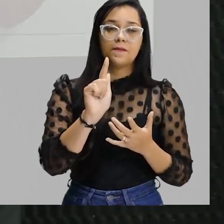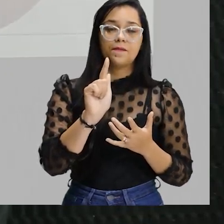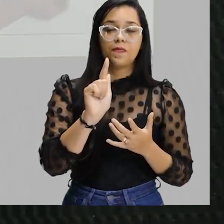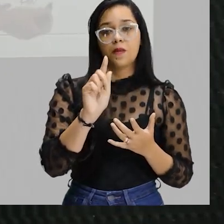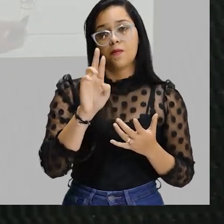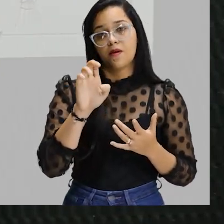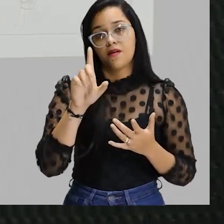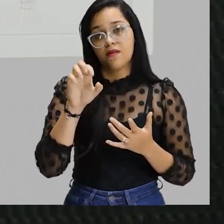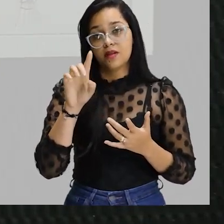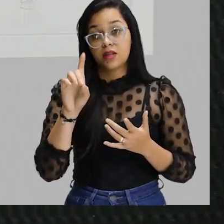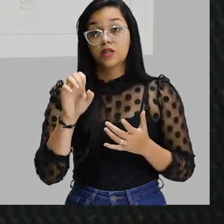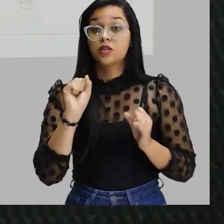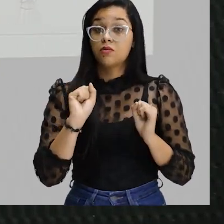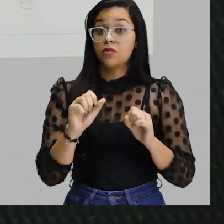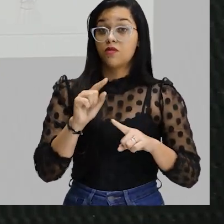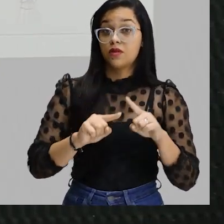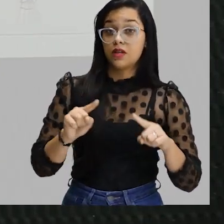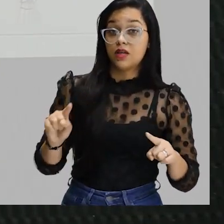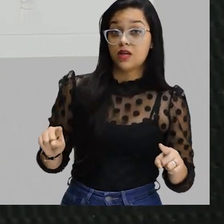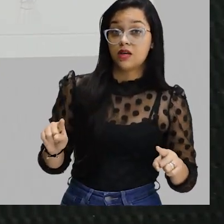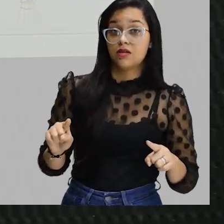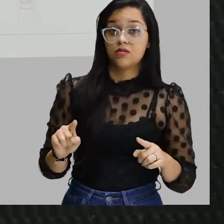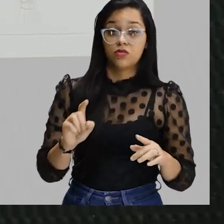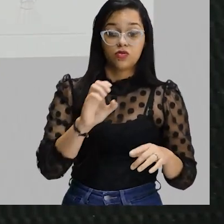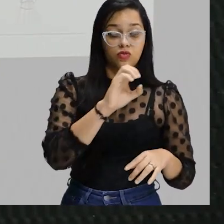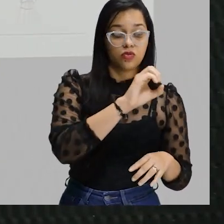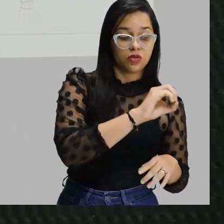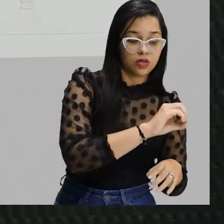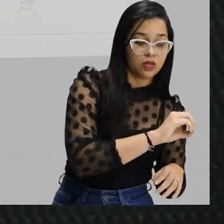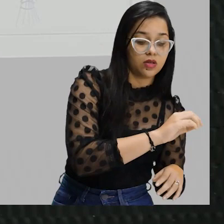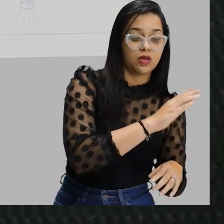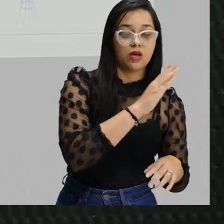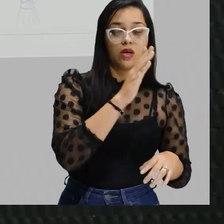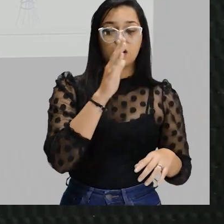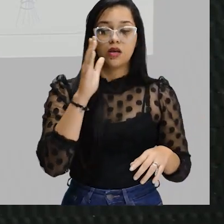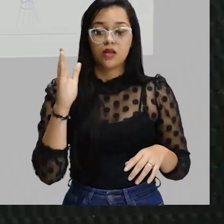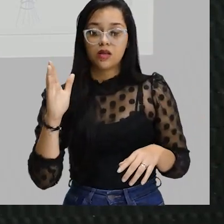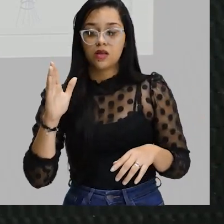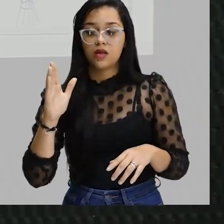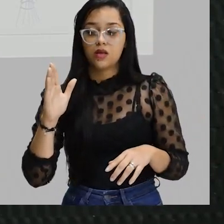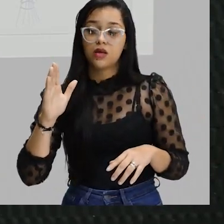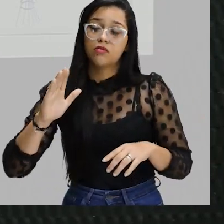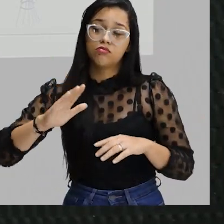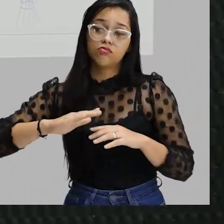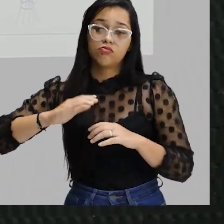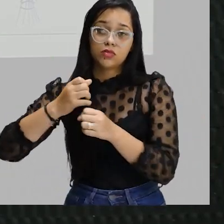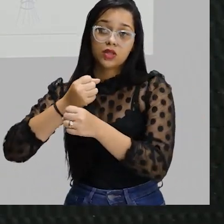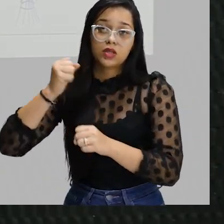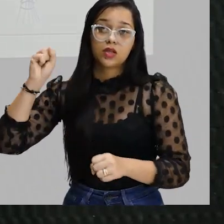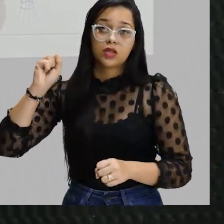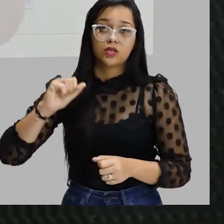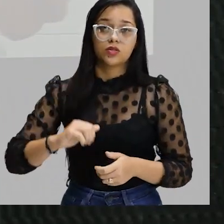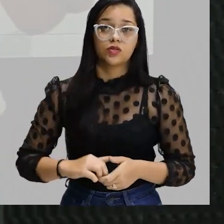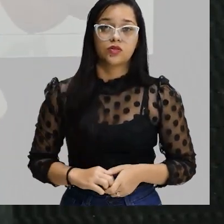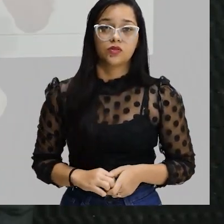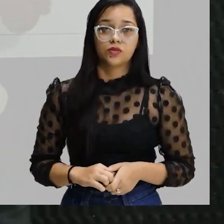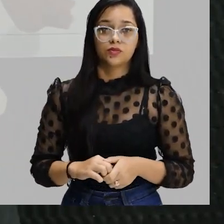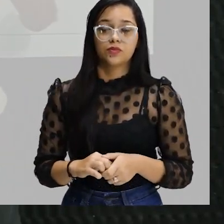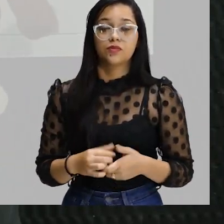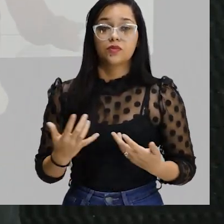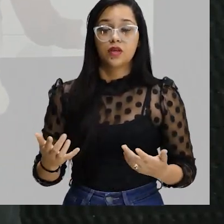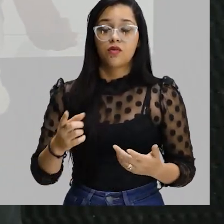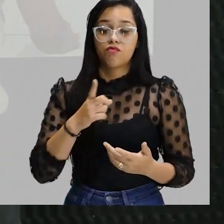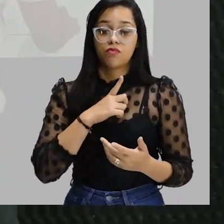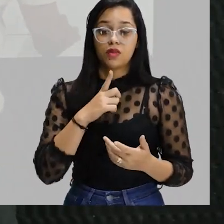uma velocidade que vai variar. Ele sai do zero até uma velocidade muito grande, né? Tá ok? Então,